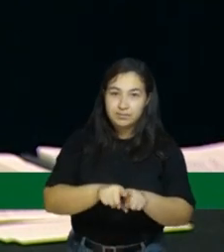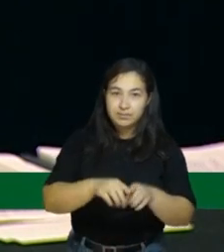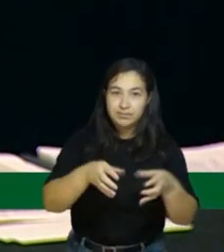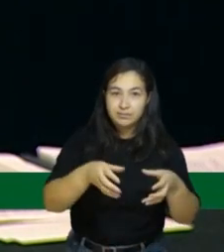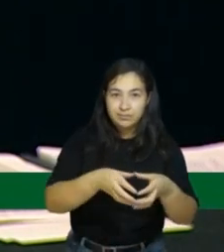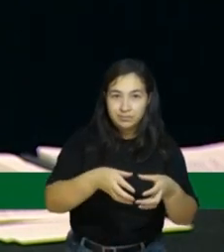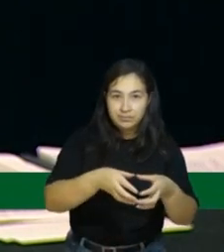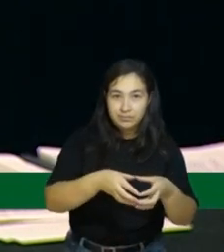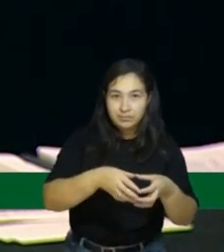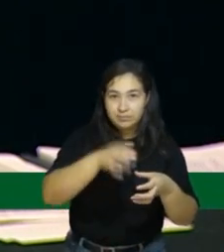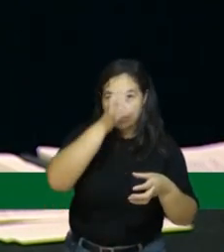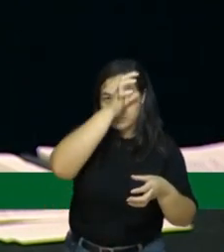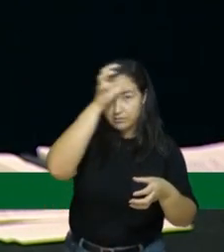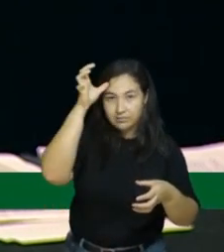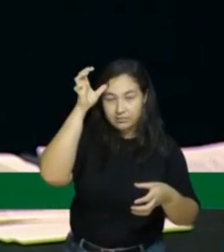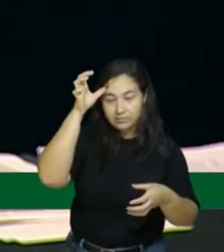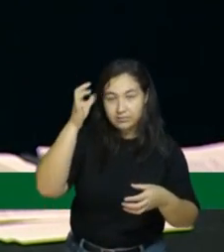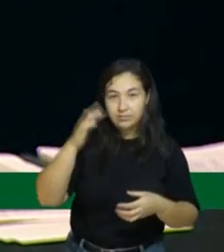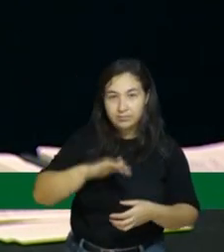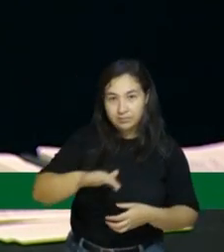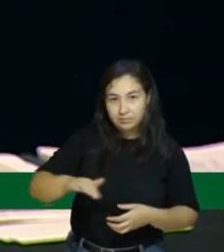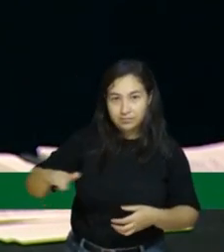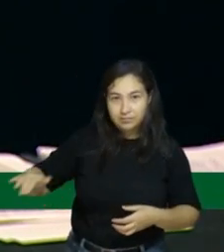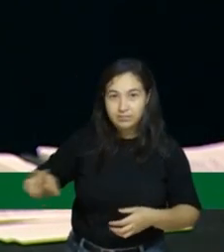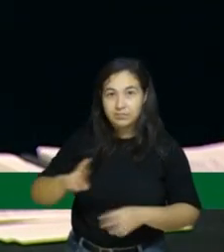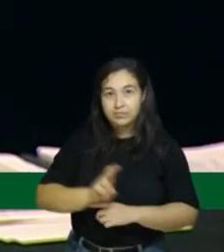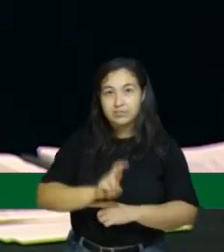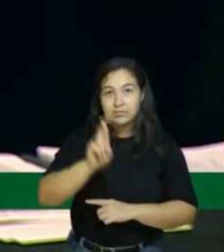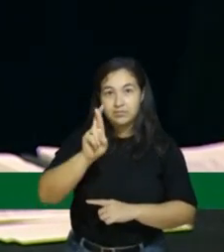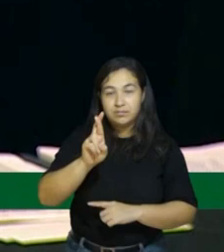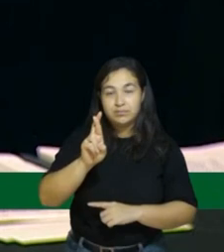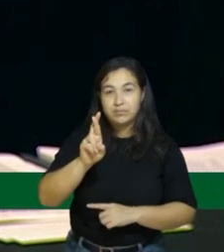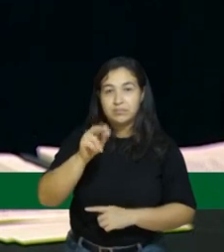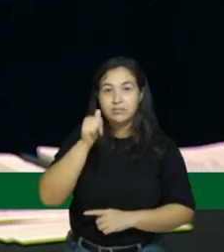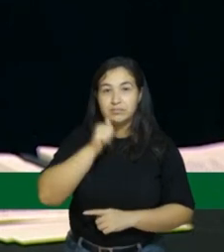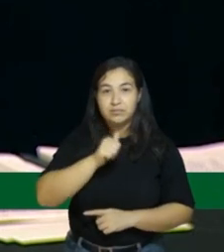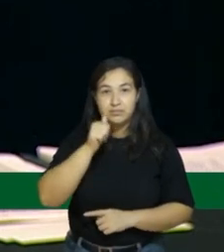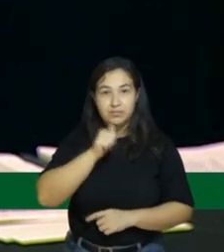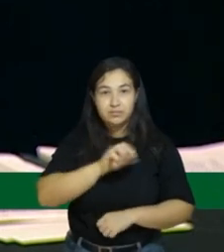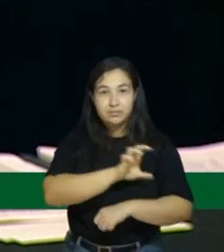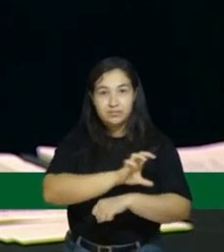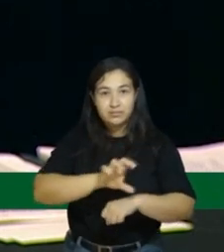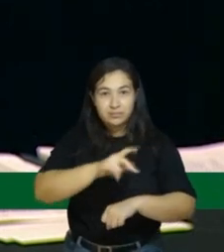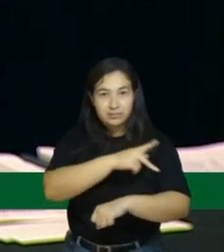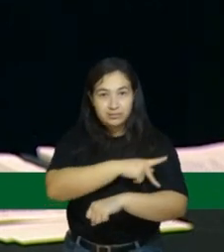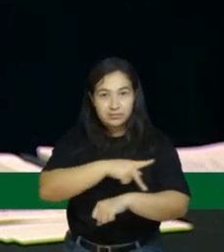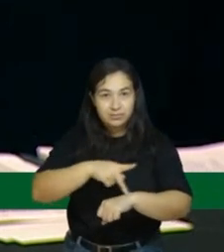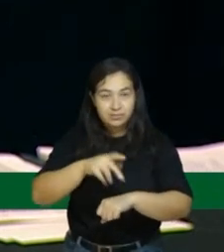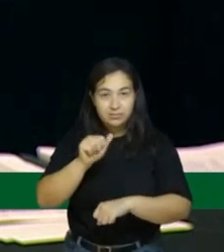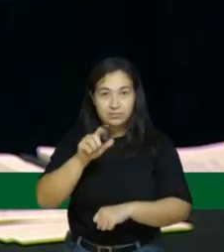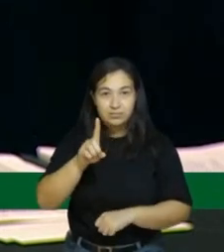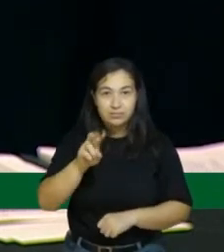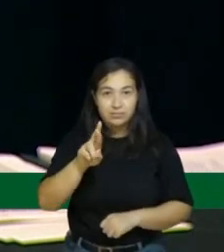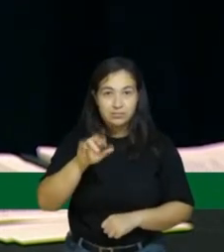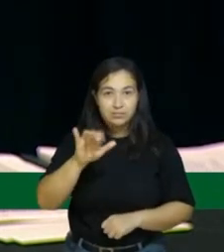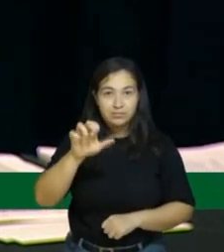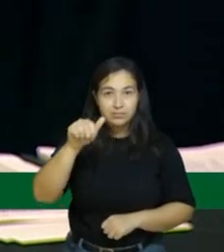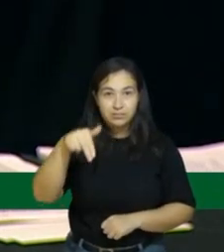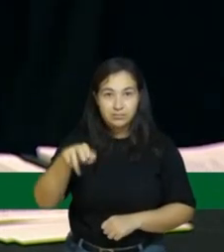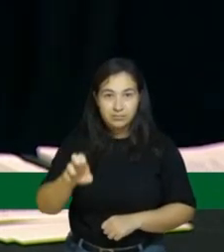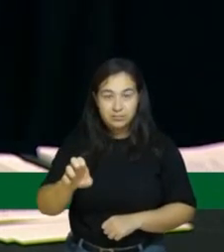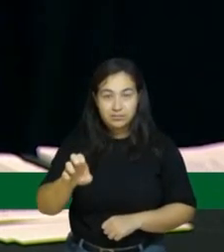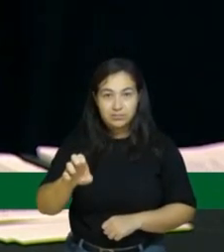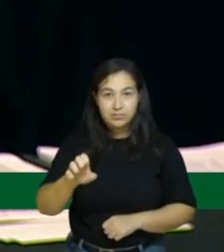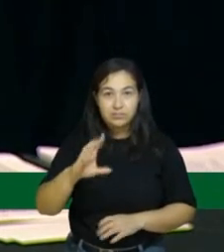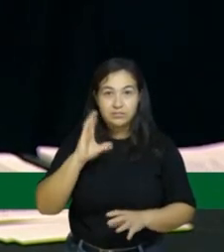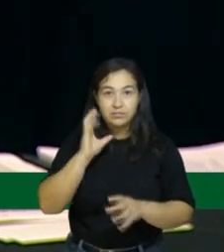município de Blumenau representante coordenadora pedagógica Adriane sass 14 vereadores titulares